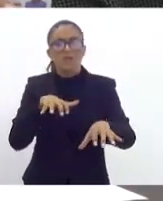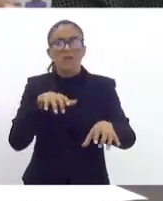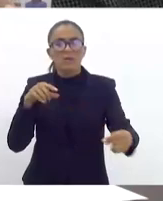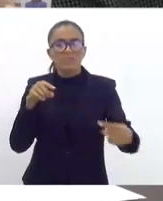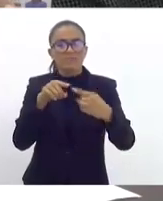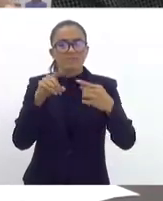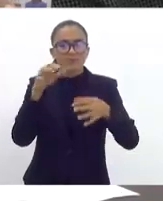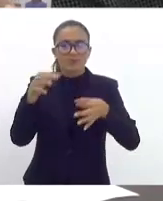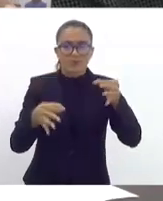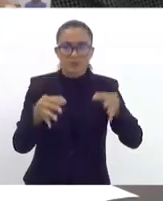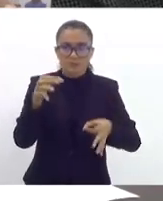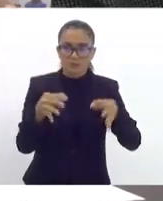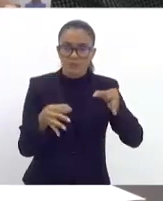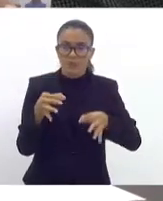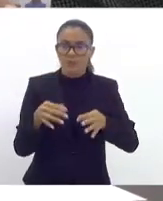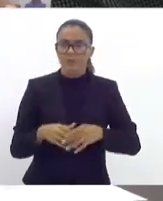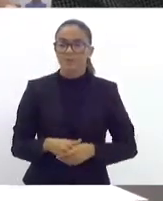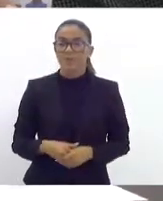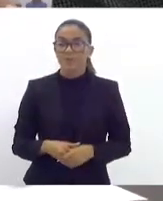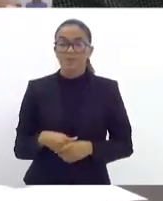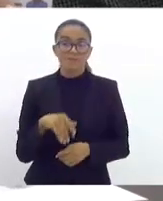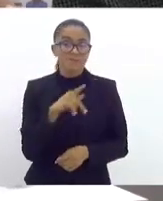juridicidade presente